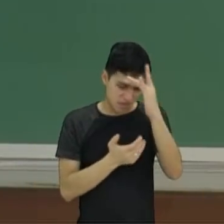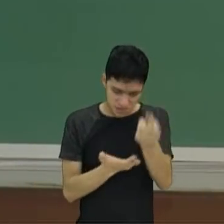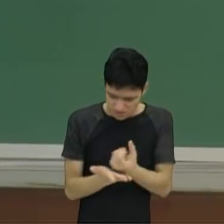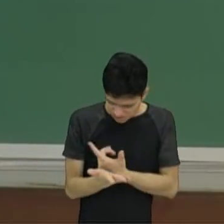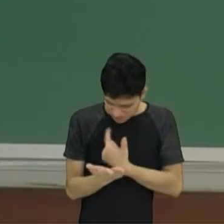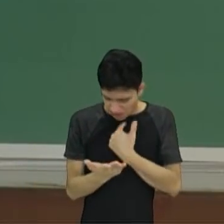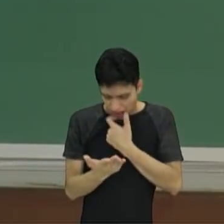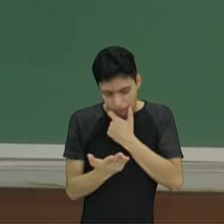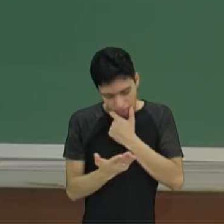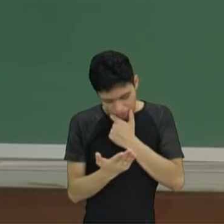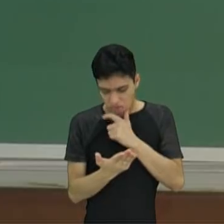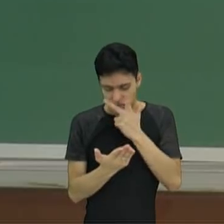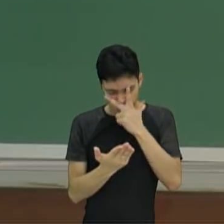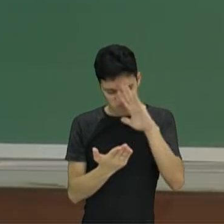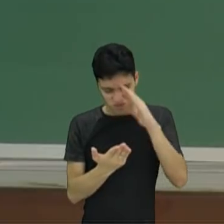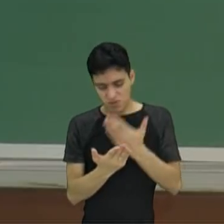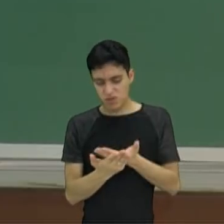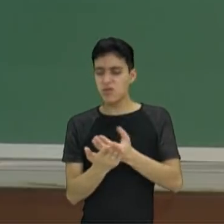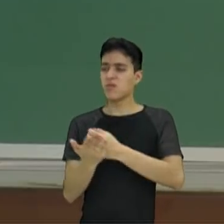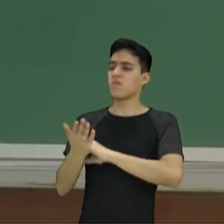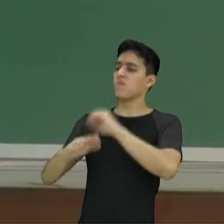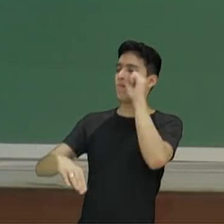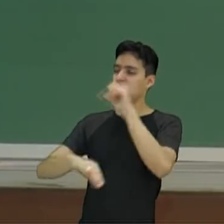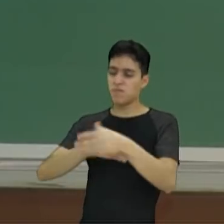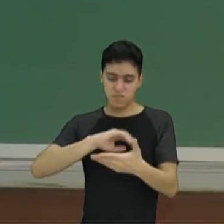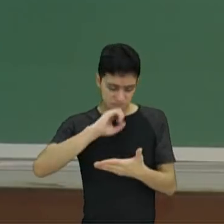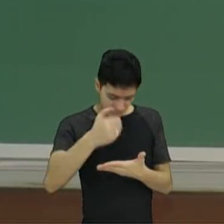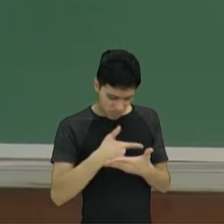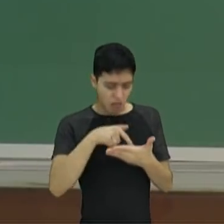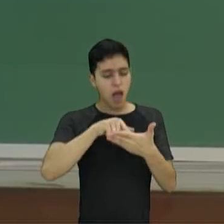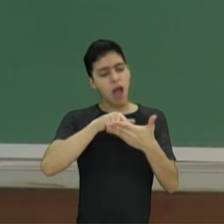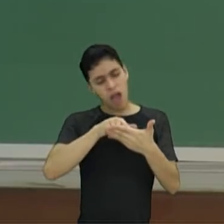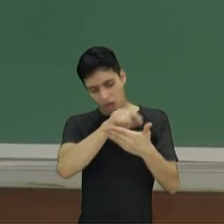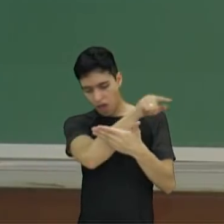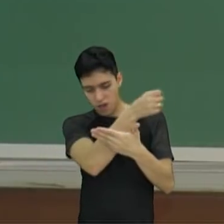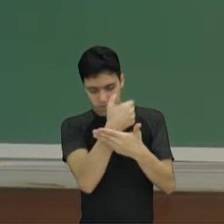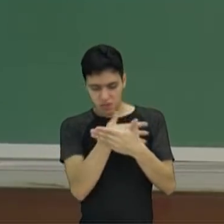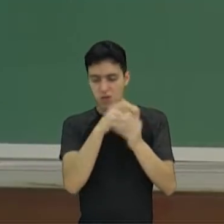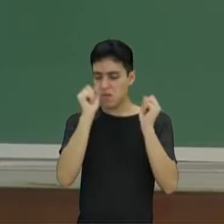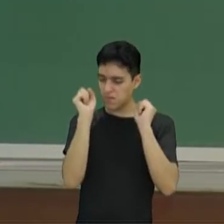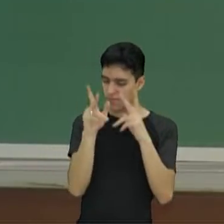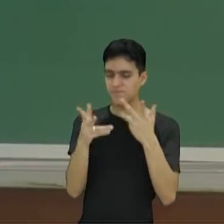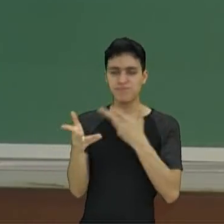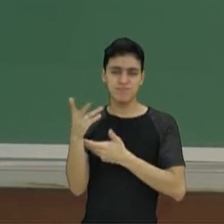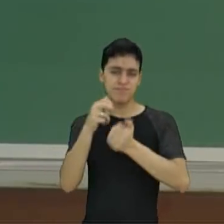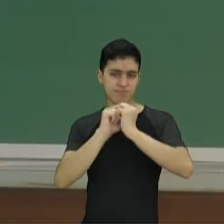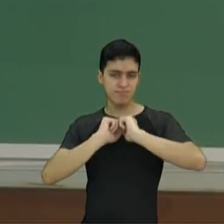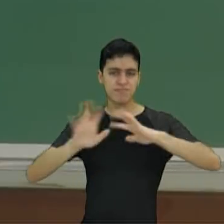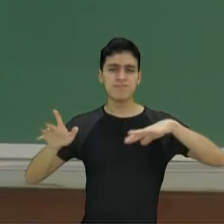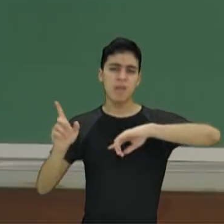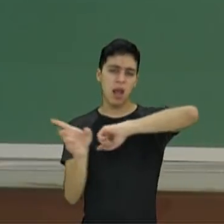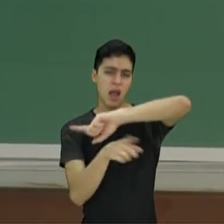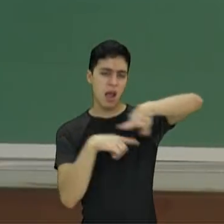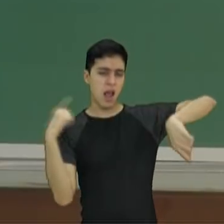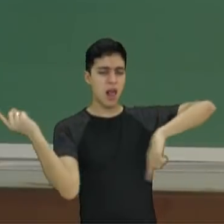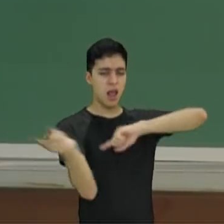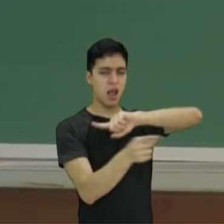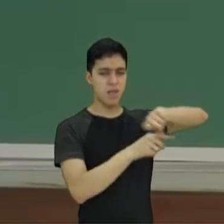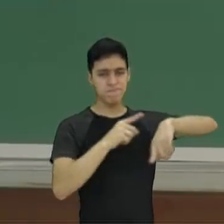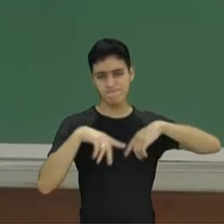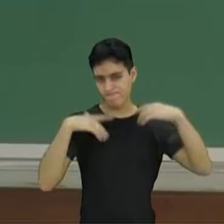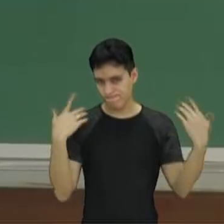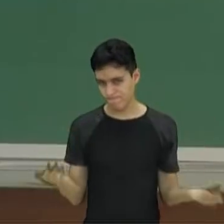recebeu algo que ela acredita, compartilhou, e o outro compartilhou porque recebeu e acreditou que o amigo